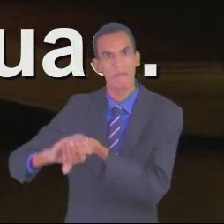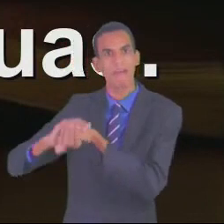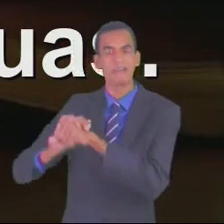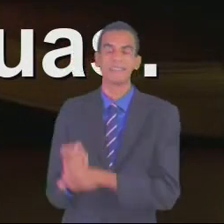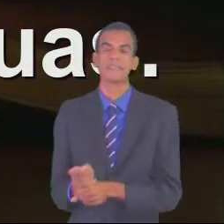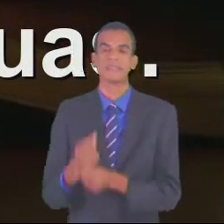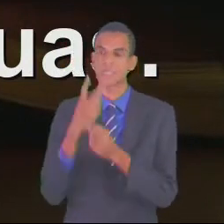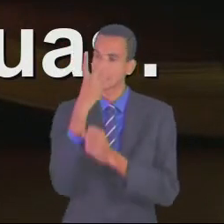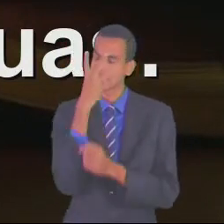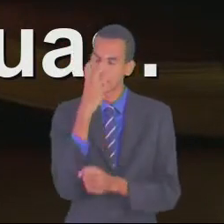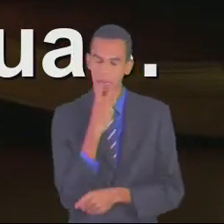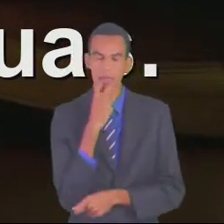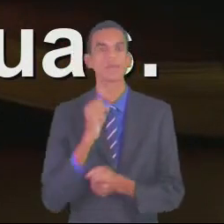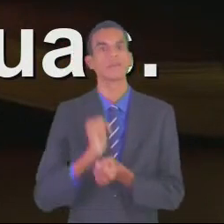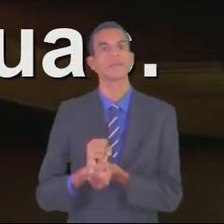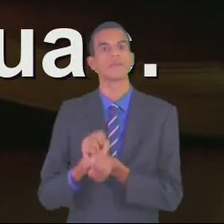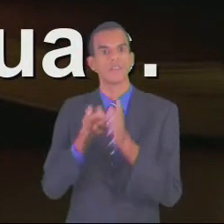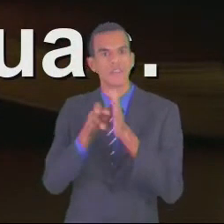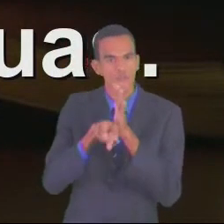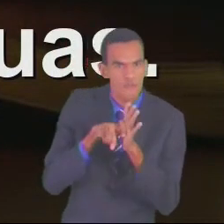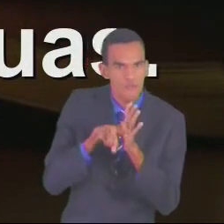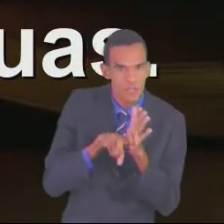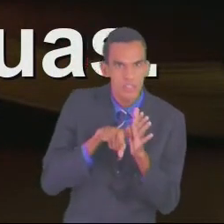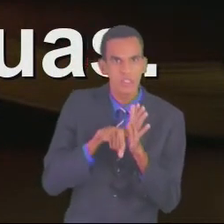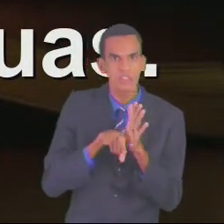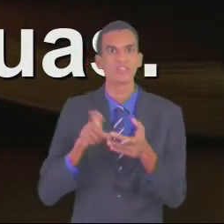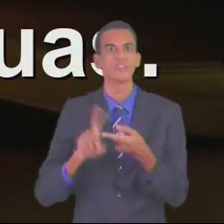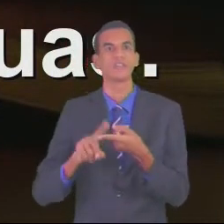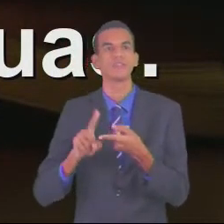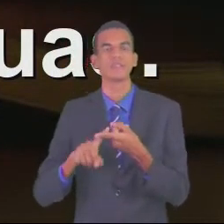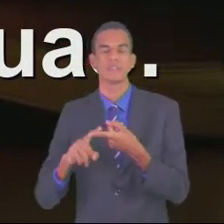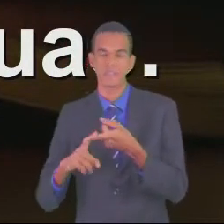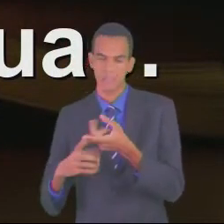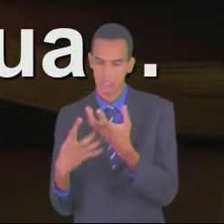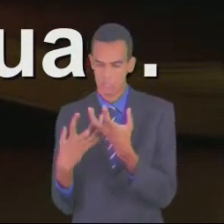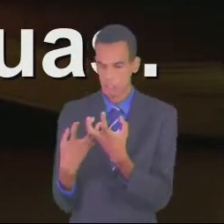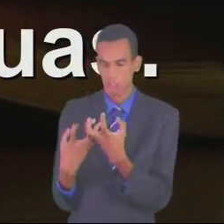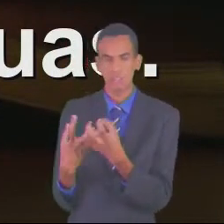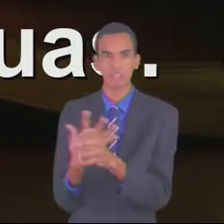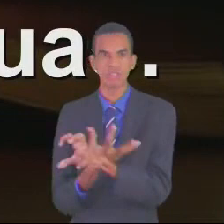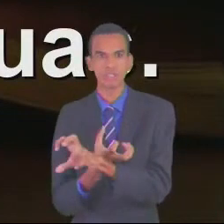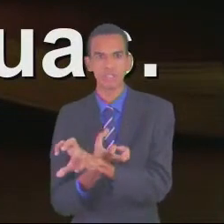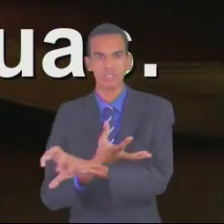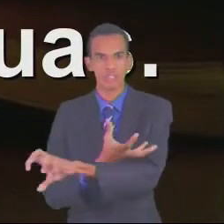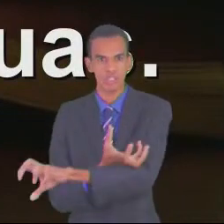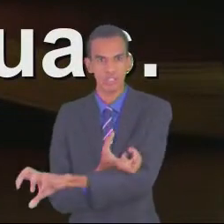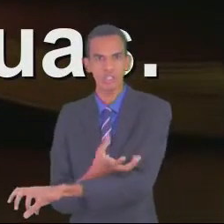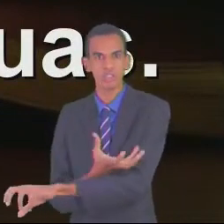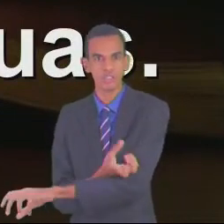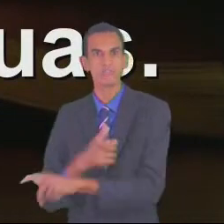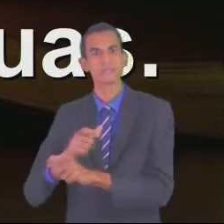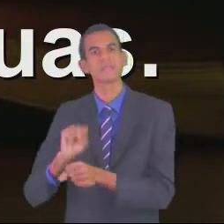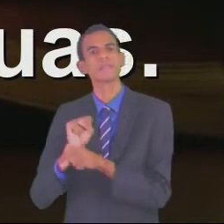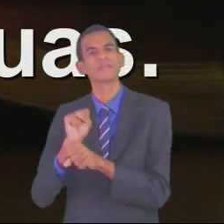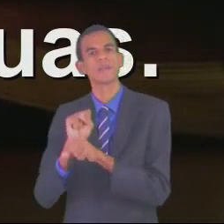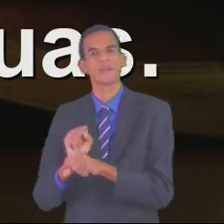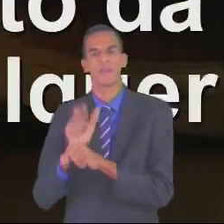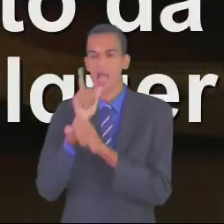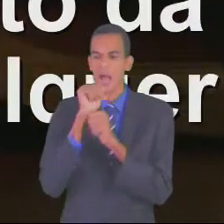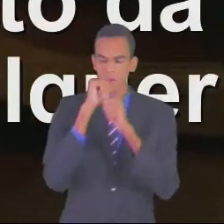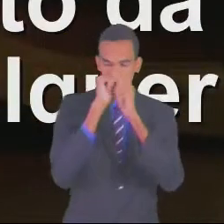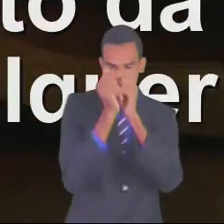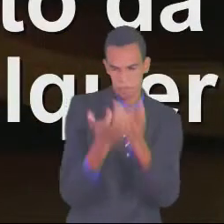cegos, mancos e ressecados, esperando o movimento da água.